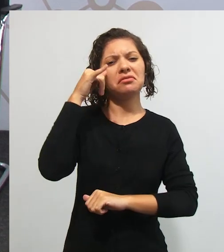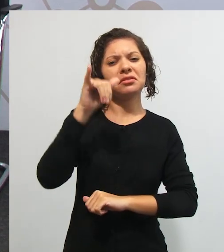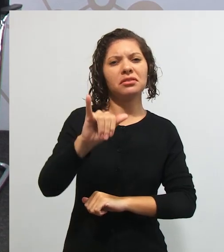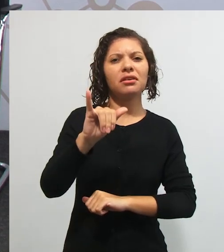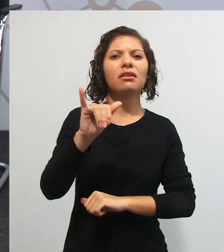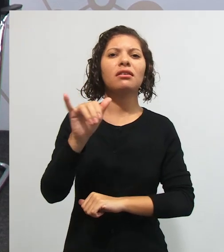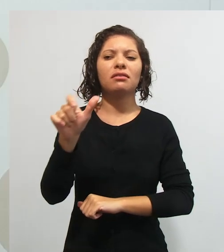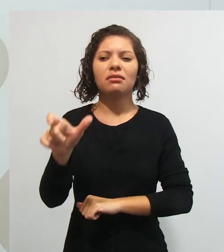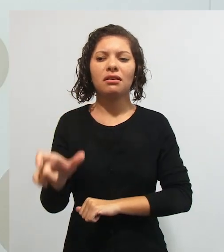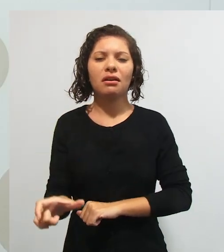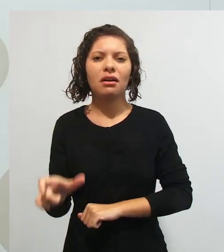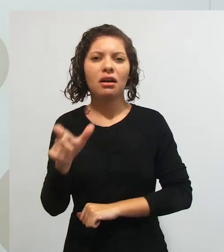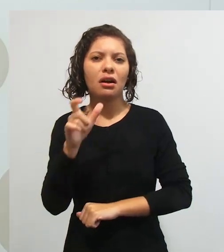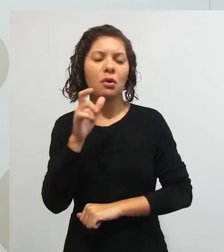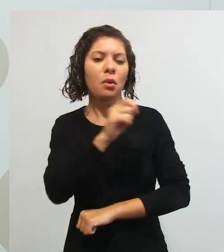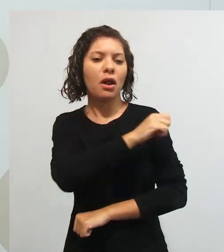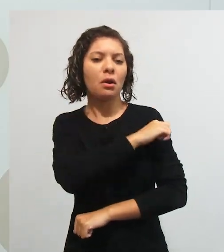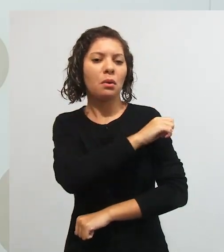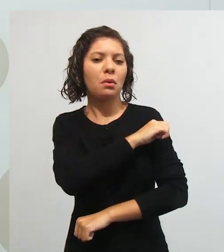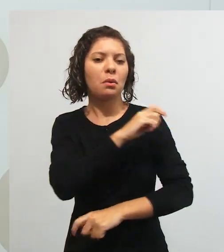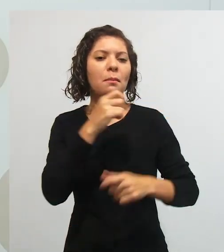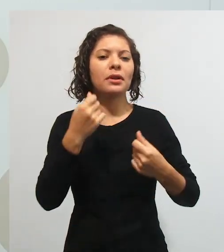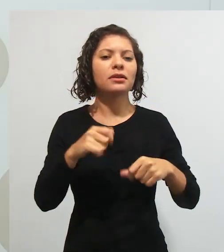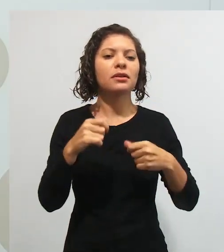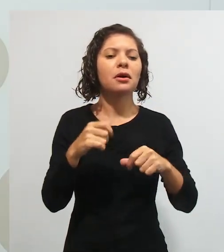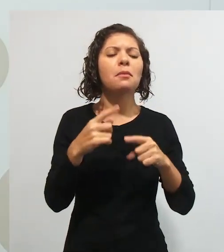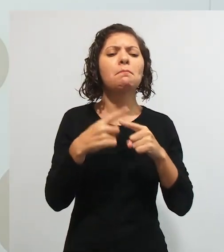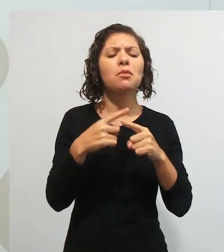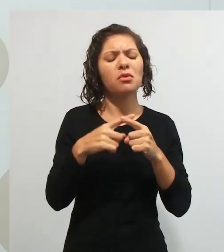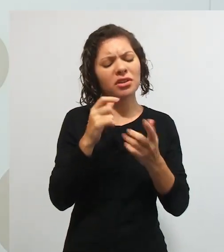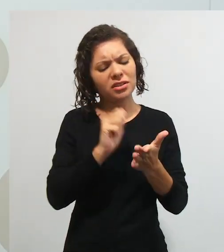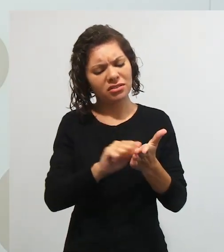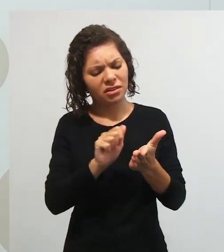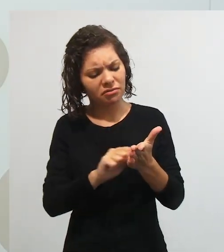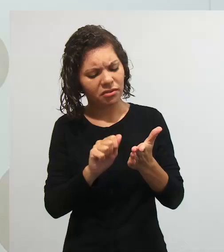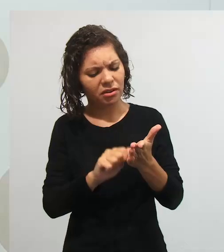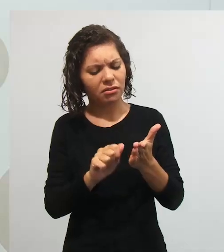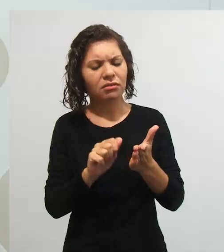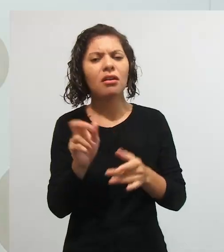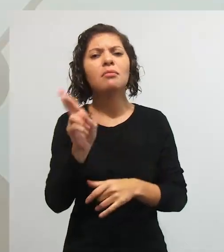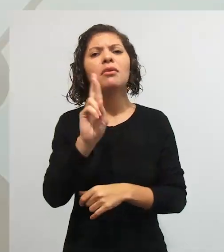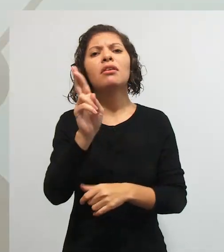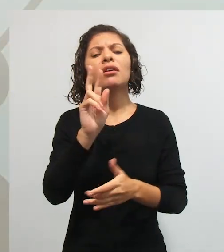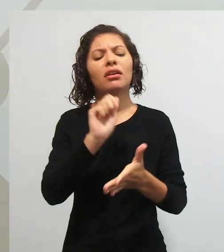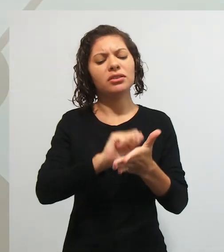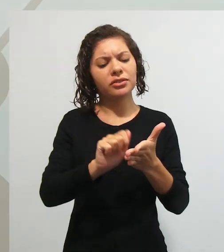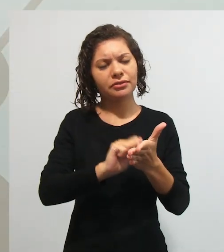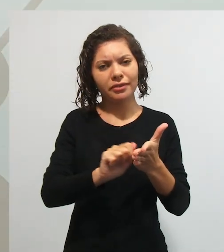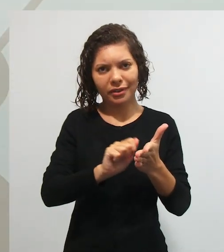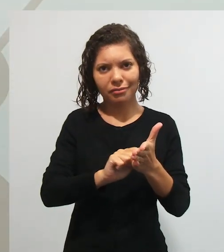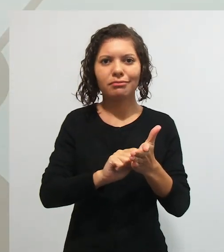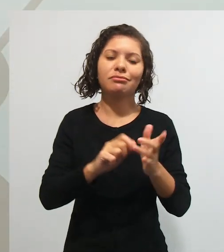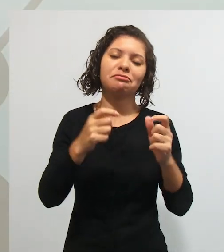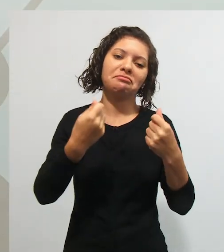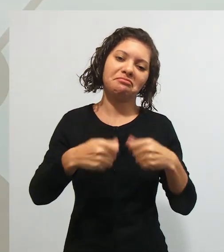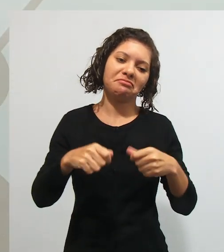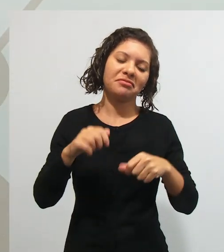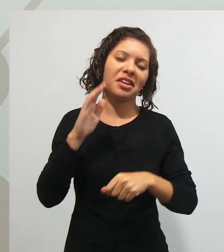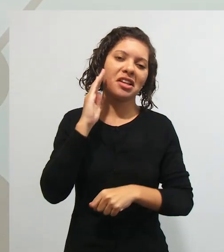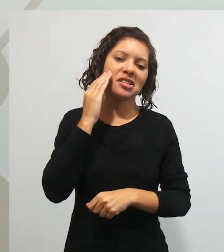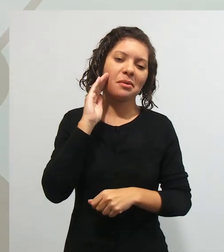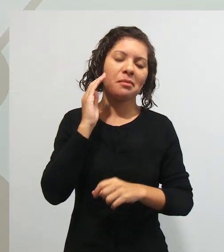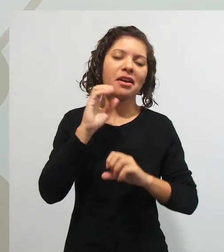sabe para quê, por quê, para quem está escrevendo, não é, professor? Inserir a criança no universo